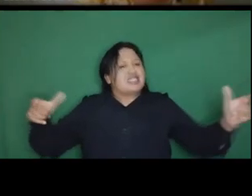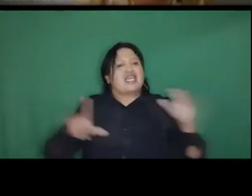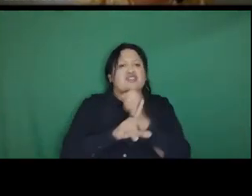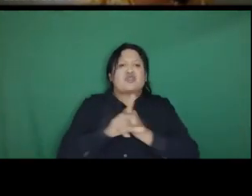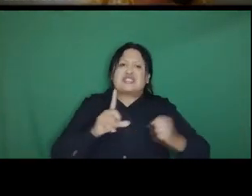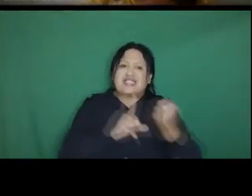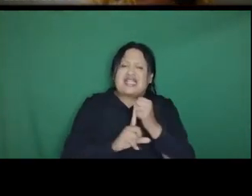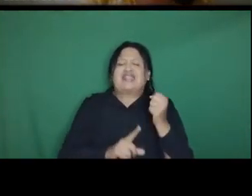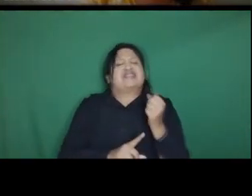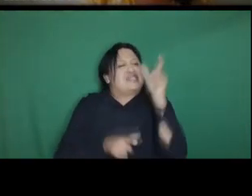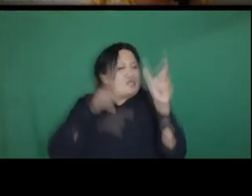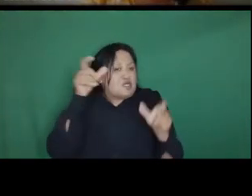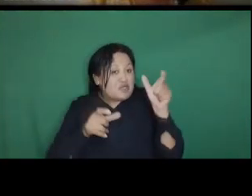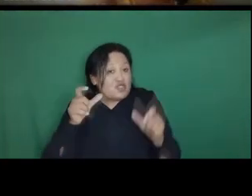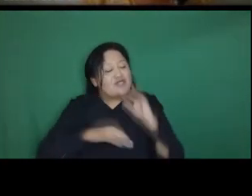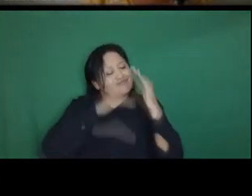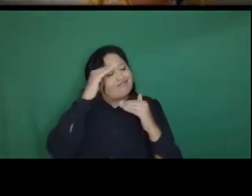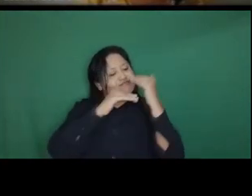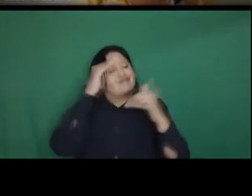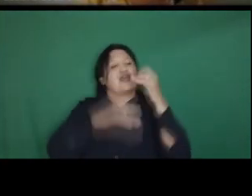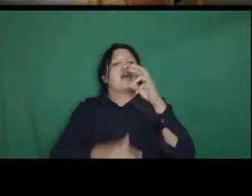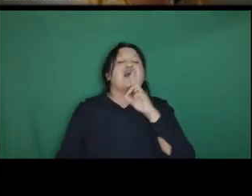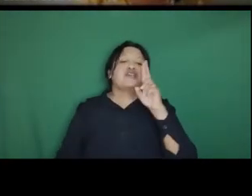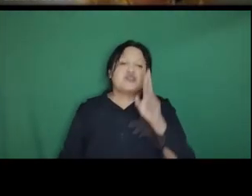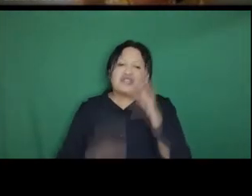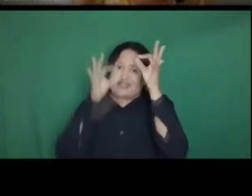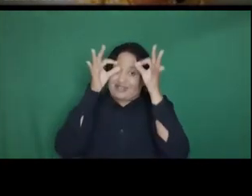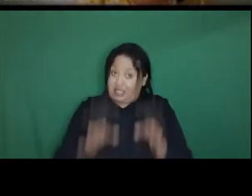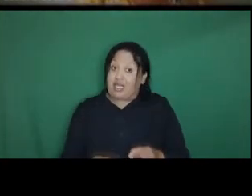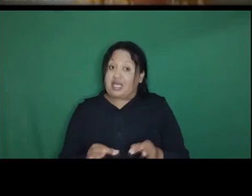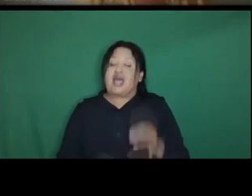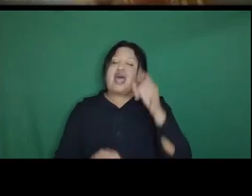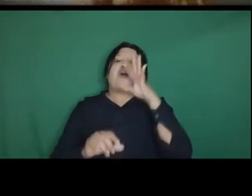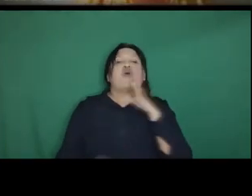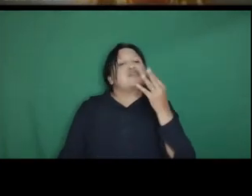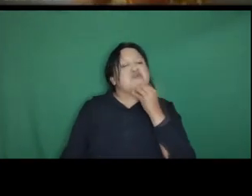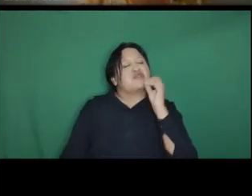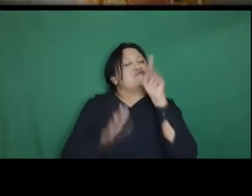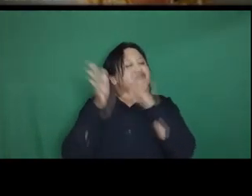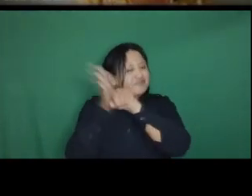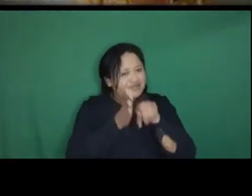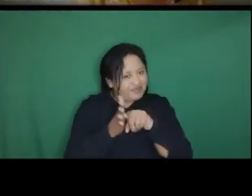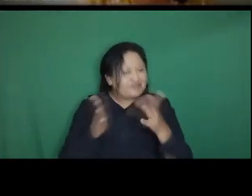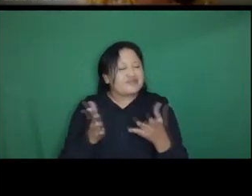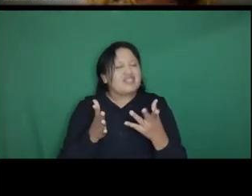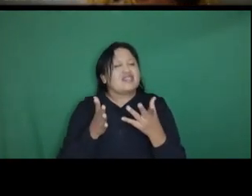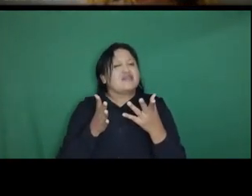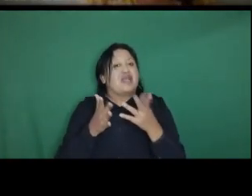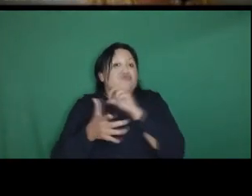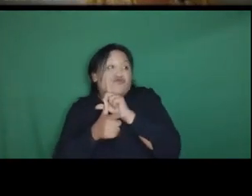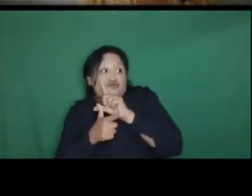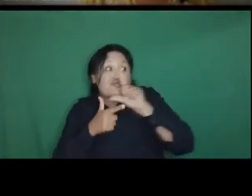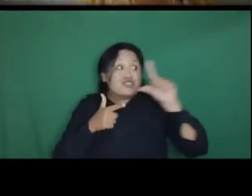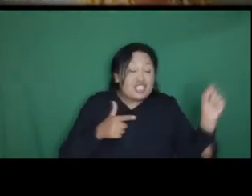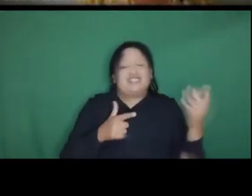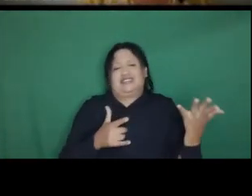desenvolvendo então a resposta correta é o conhecimento científico para a gente fugir né de informações falsas né assim